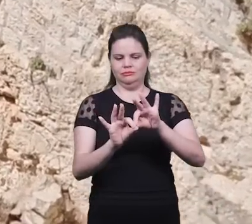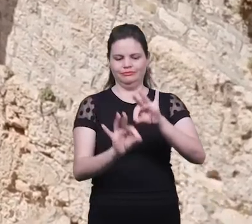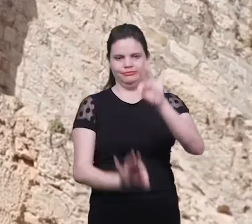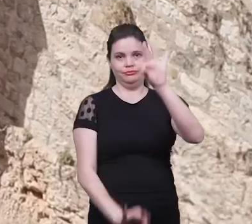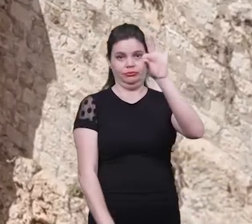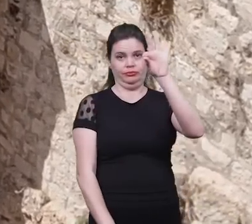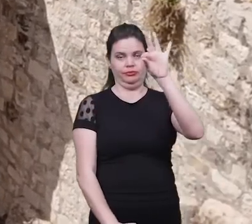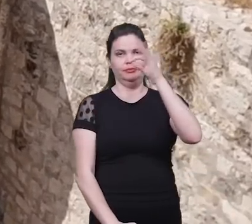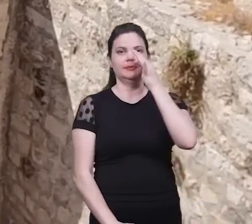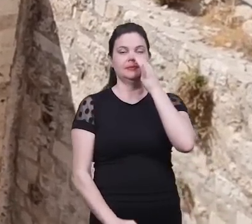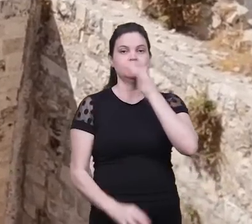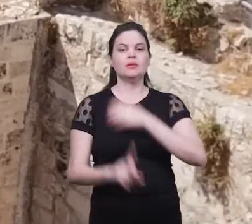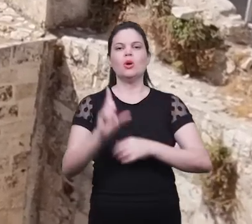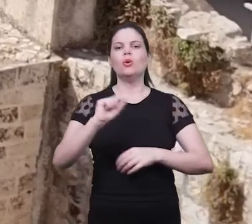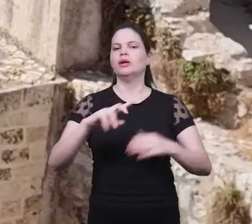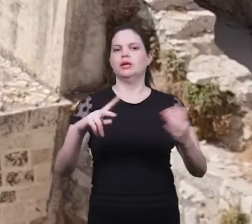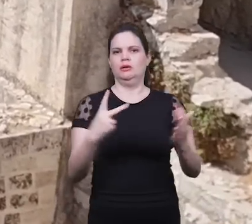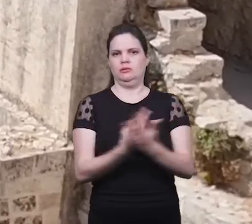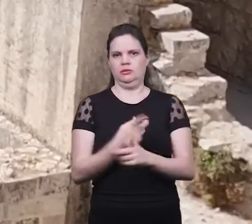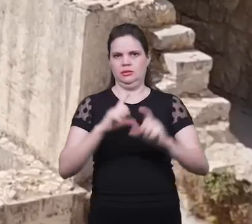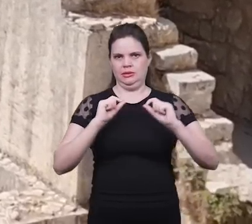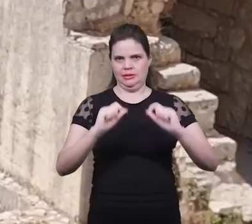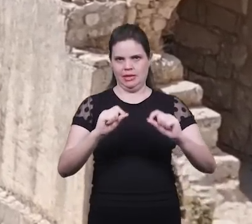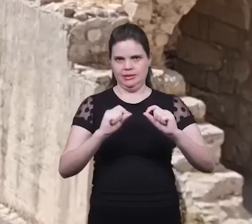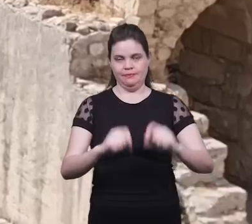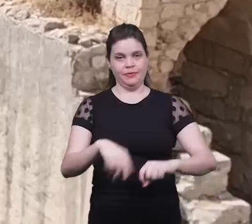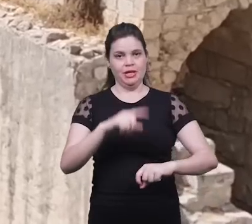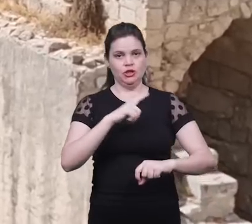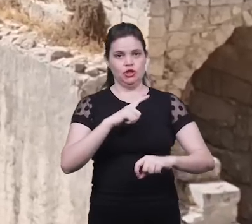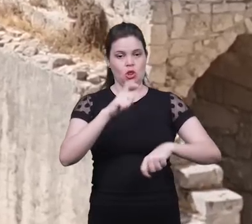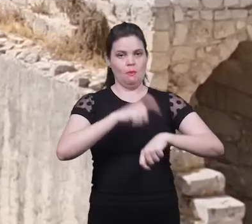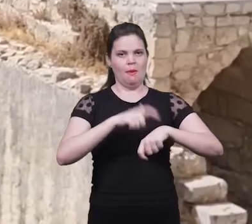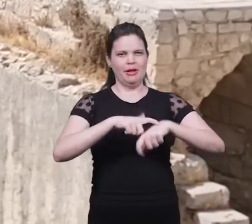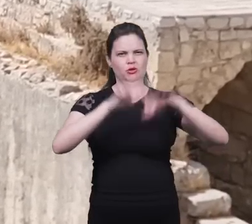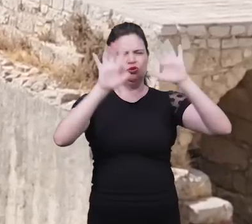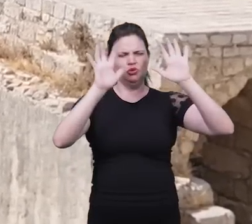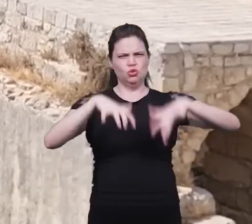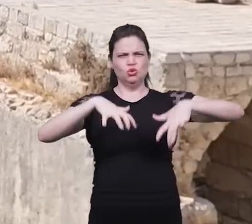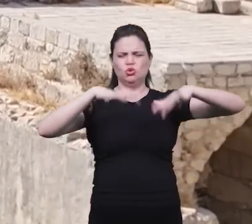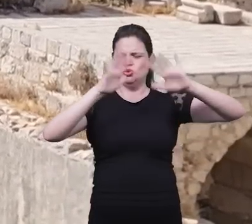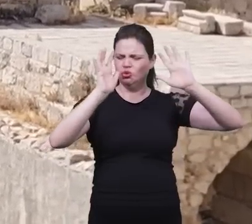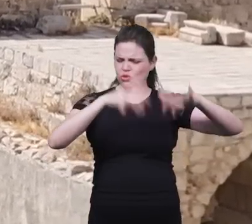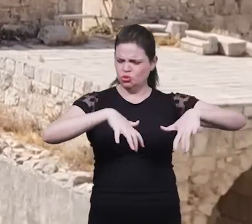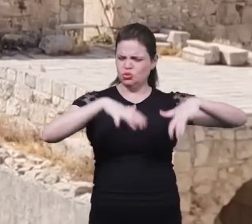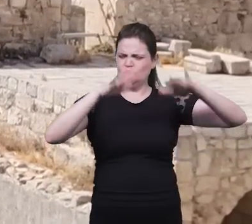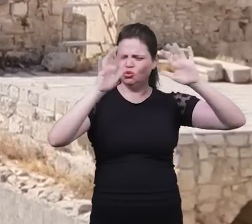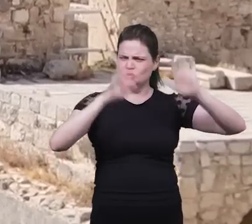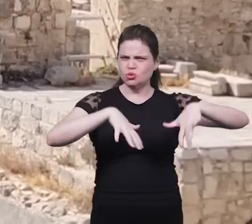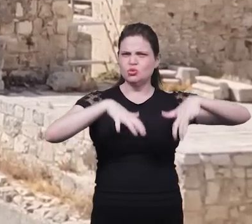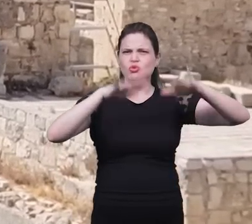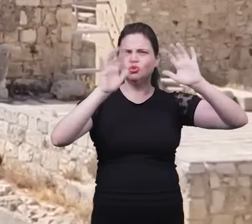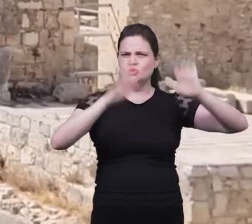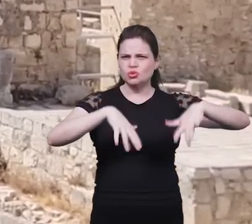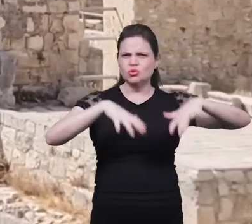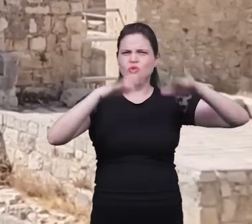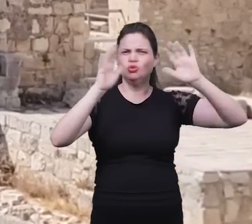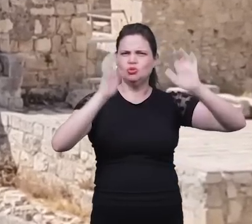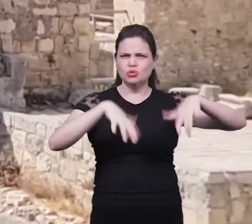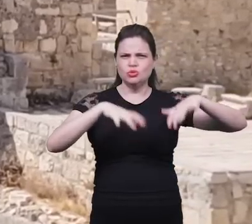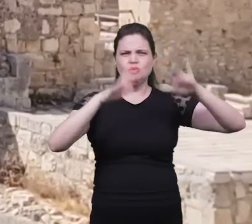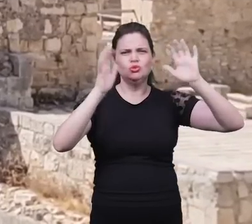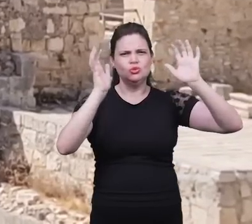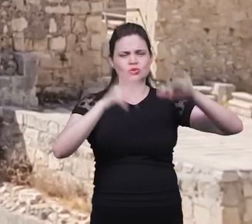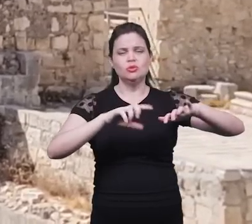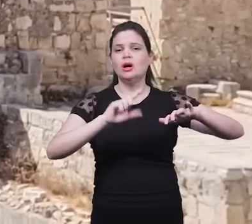metros. O que eles faziam? Eles canalizavam a água da chuva no período de chuva e colocavam nos